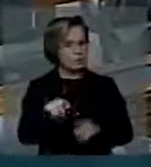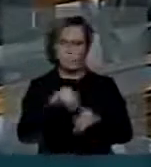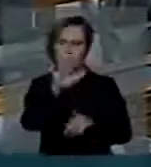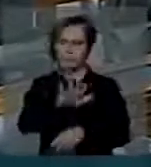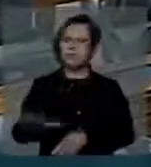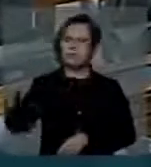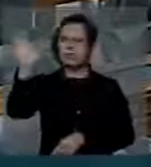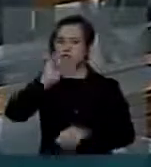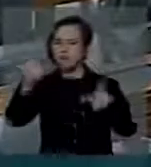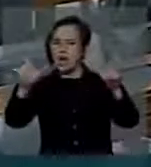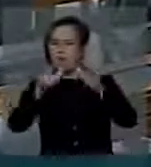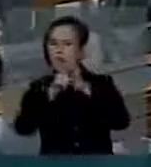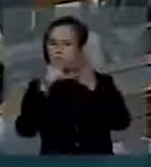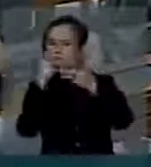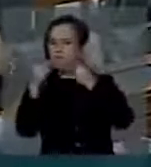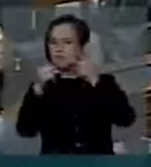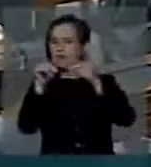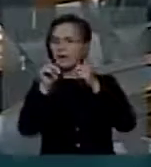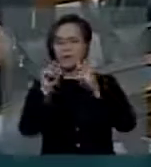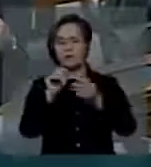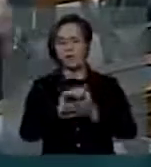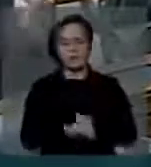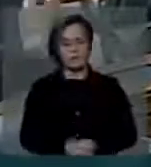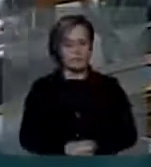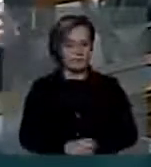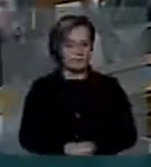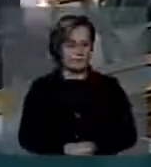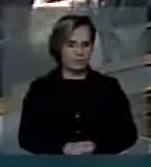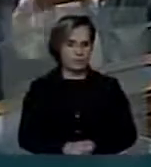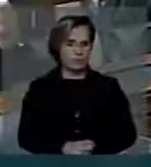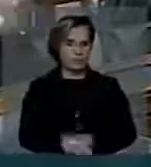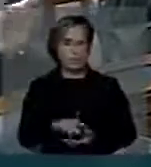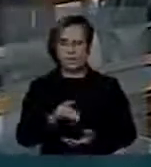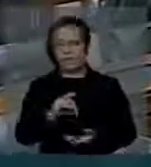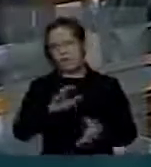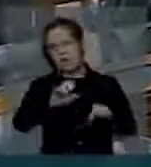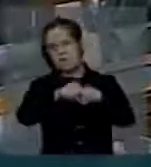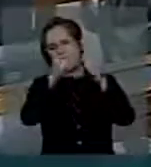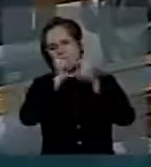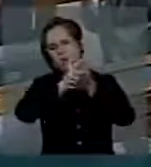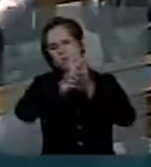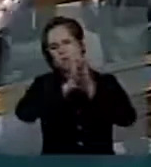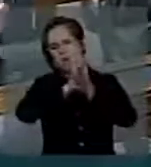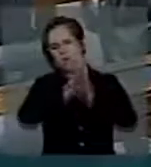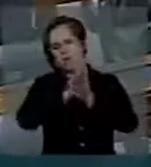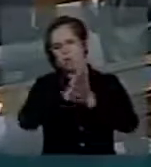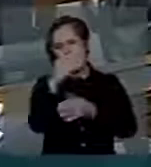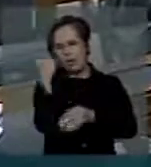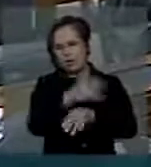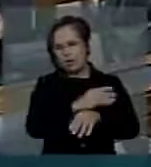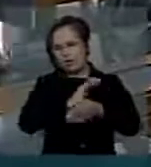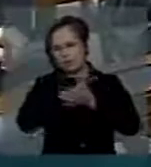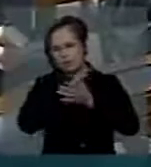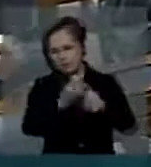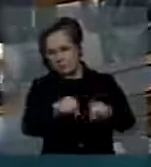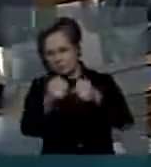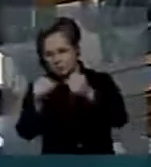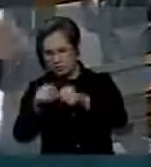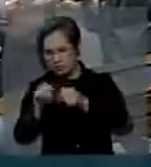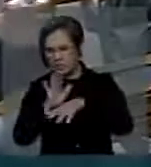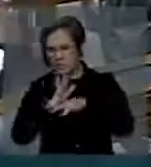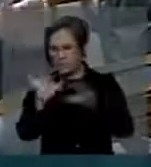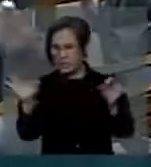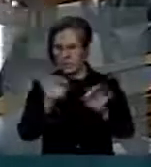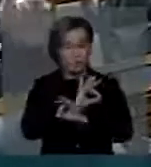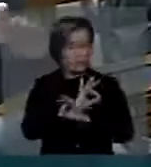mídia grande destaca é só o ato de vandalismo perpetrado irresponsavelmente, que não ajuda o